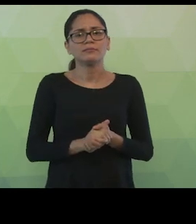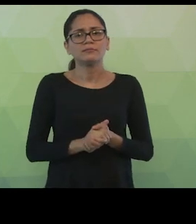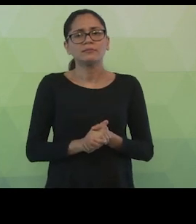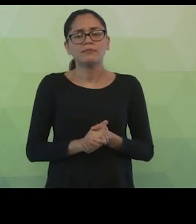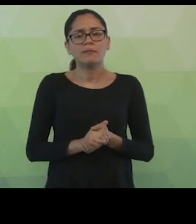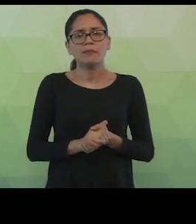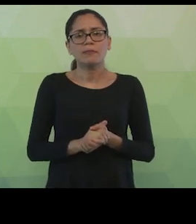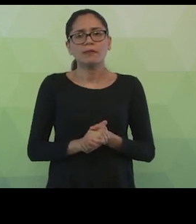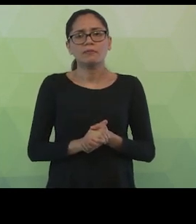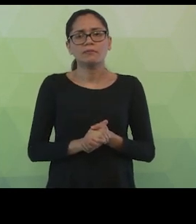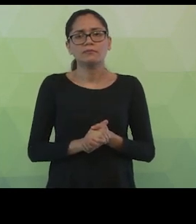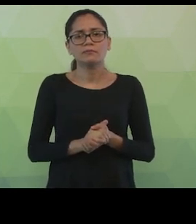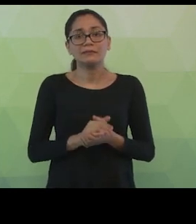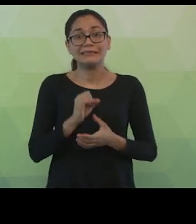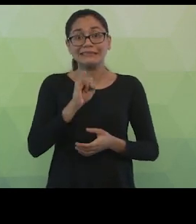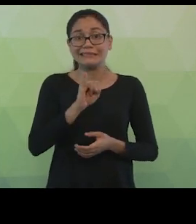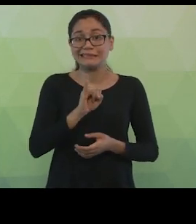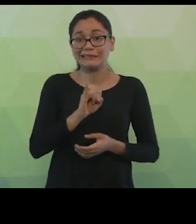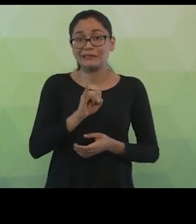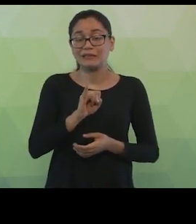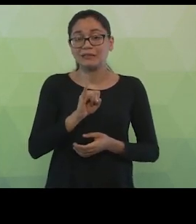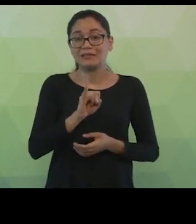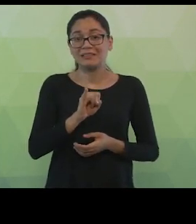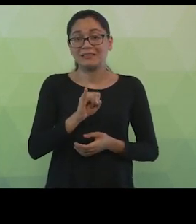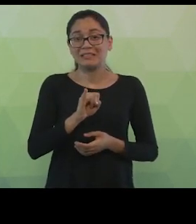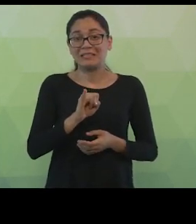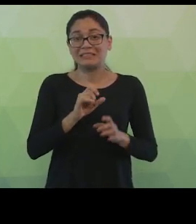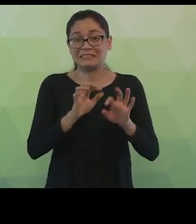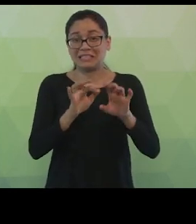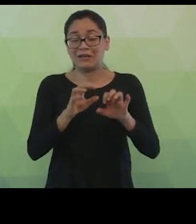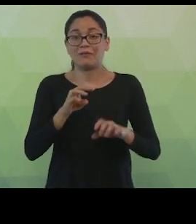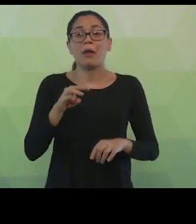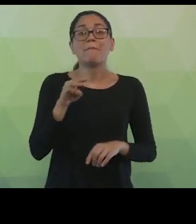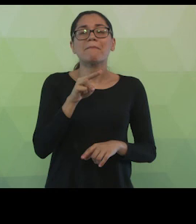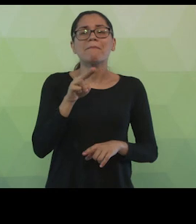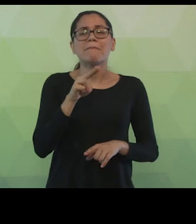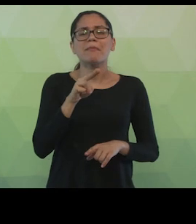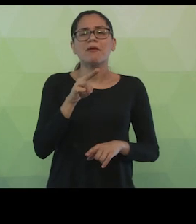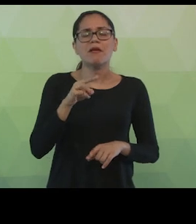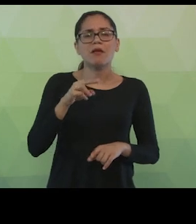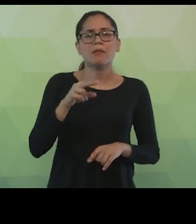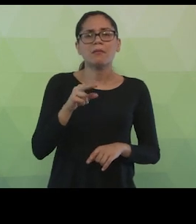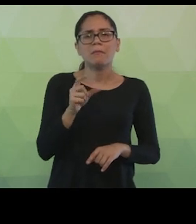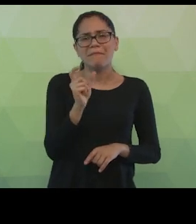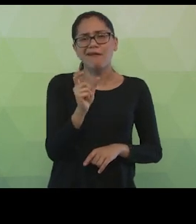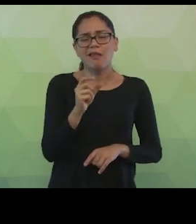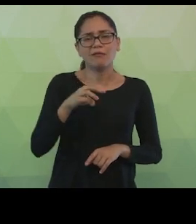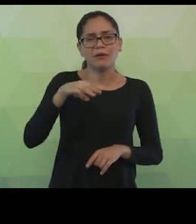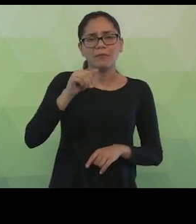tiver escrito main corretamente, hora que a gente aperta